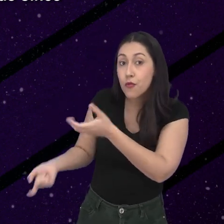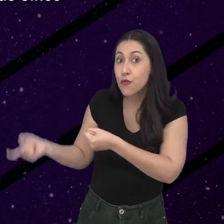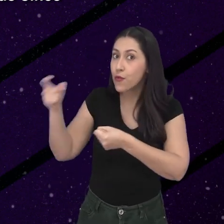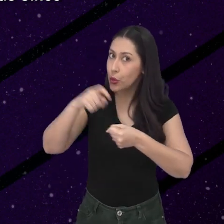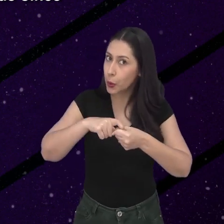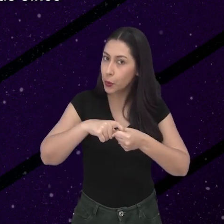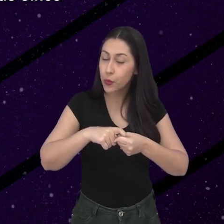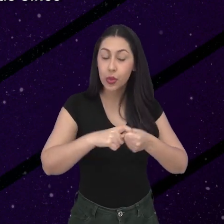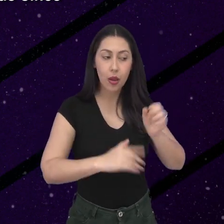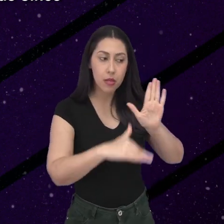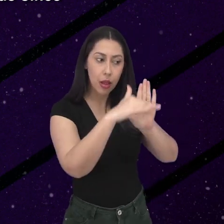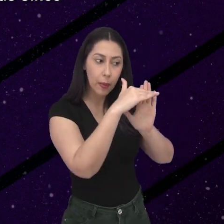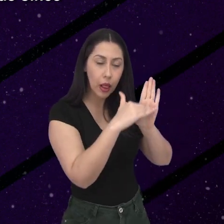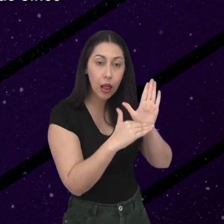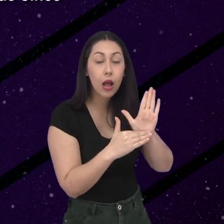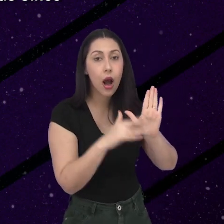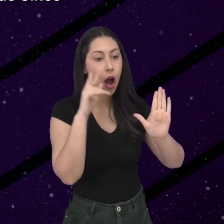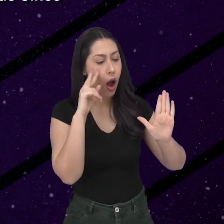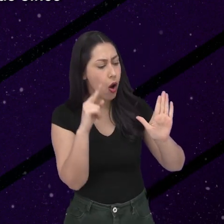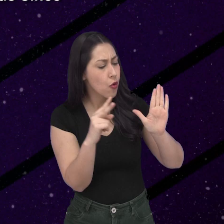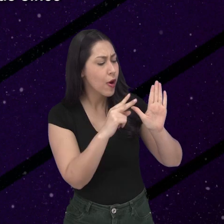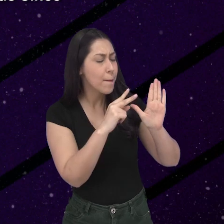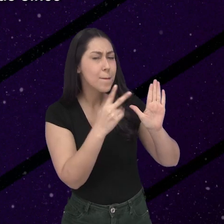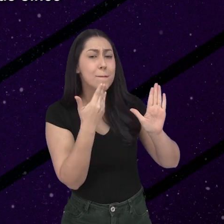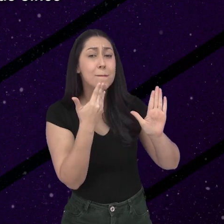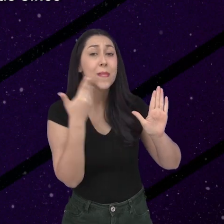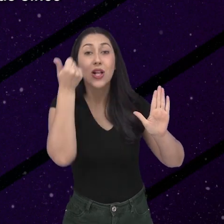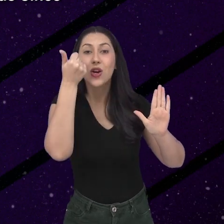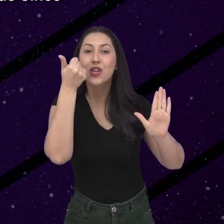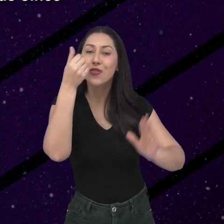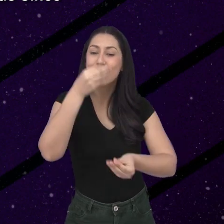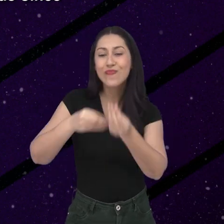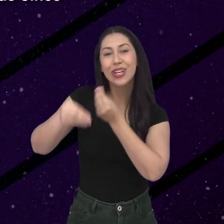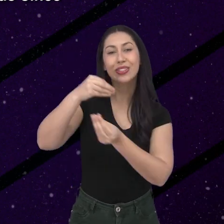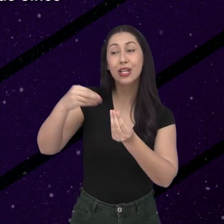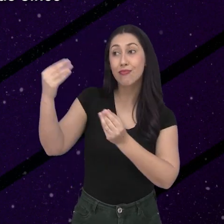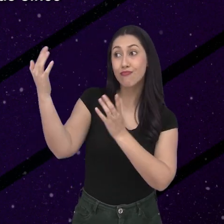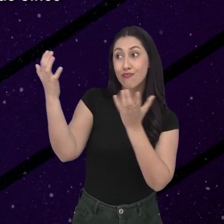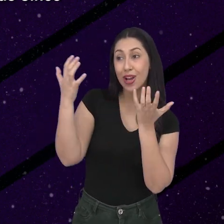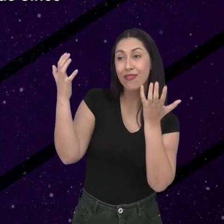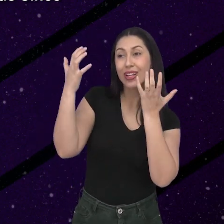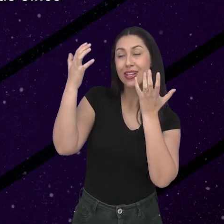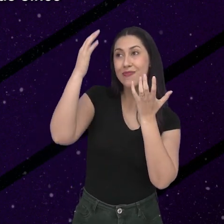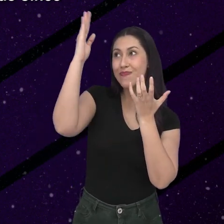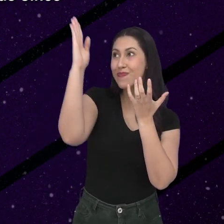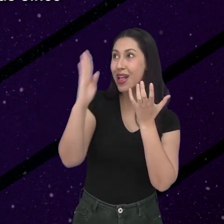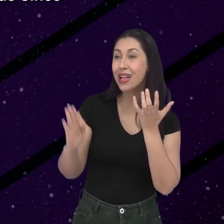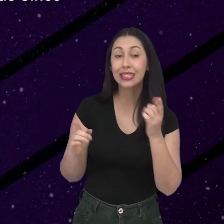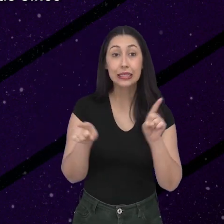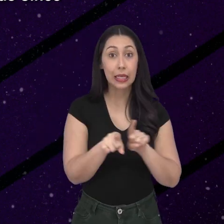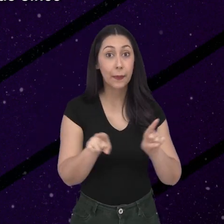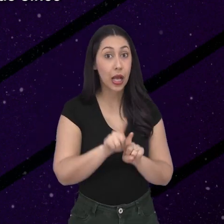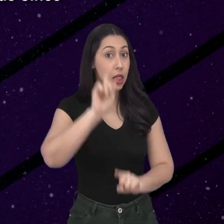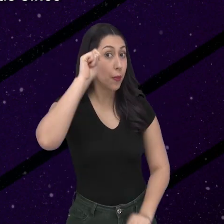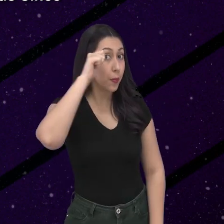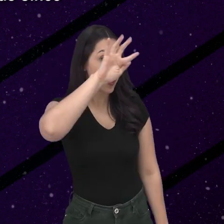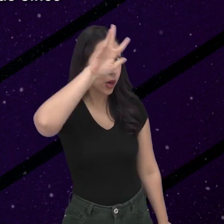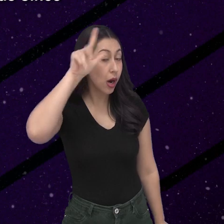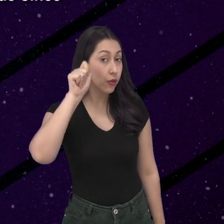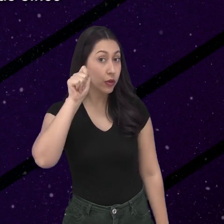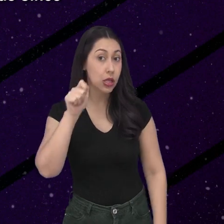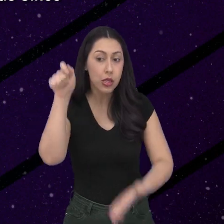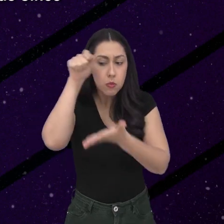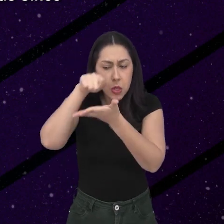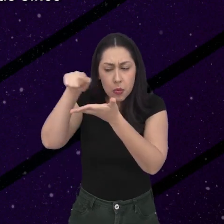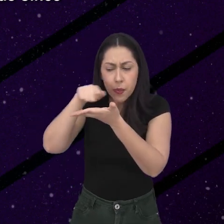EP Meus Olhos, nós encontramos o melhor da mistura de influências da música brasileira com a música afro. E na composição,